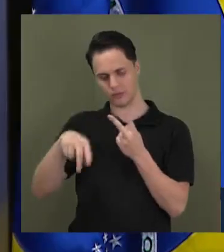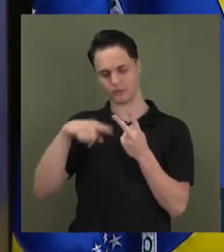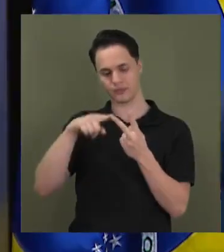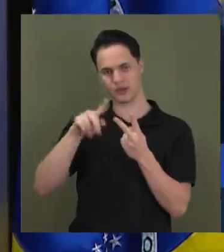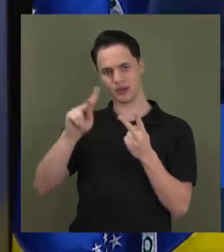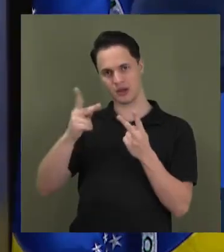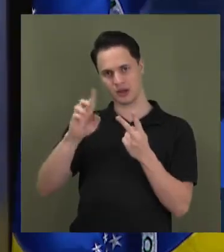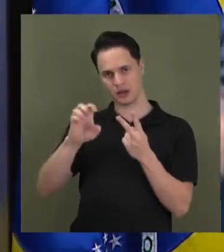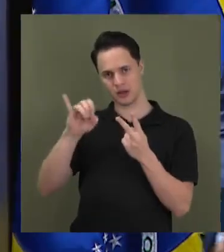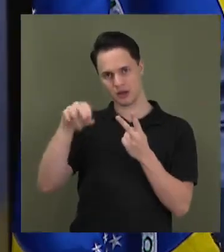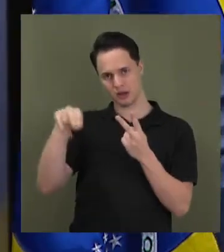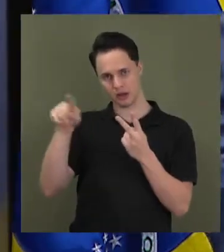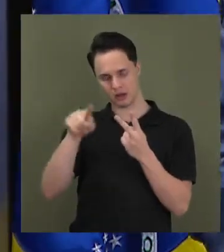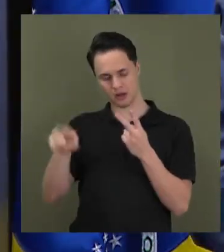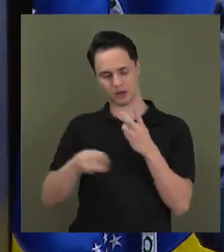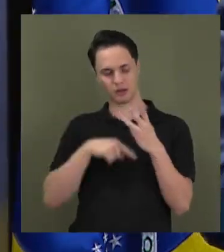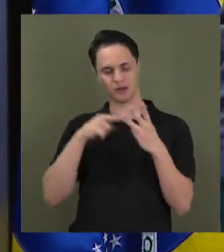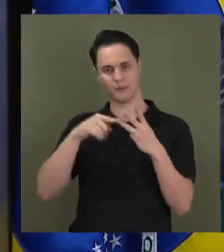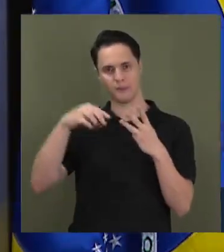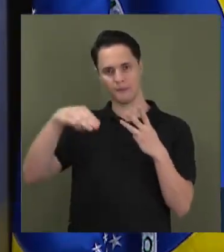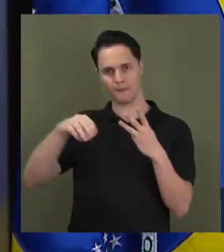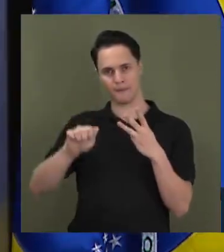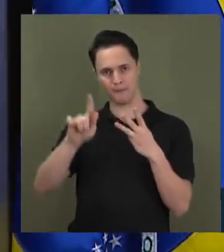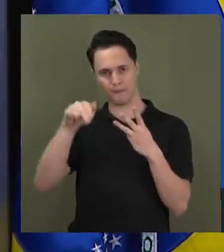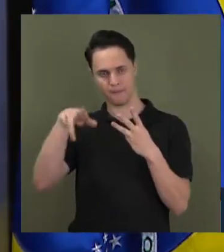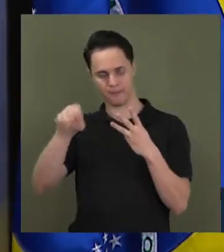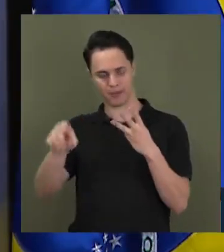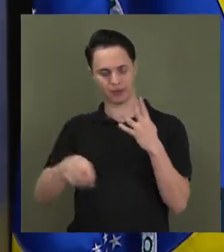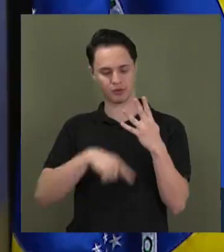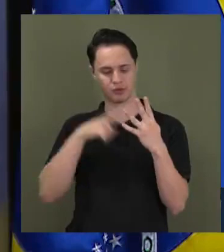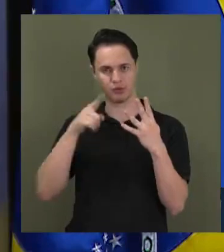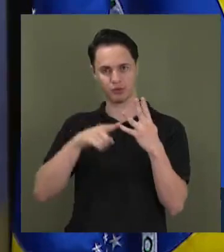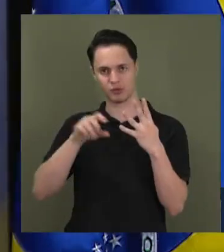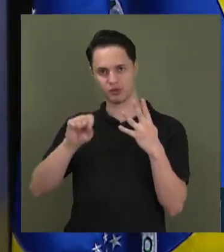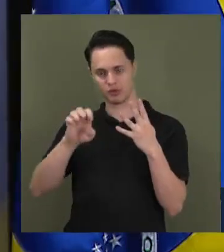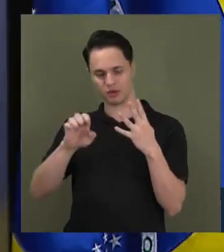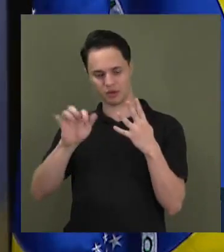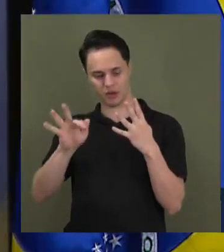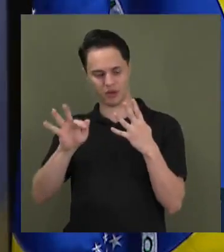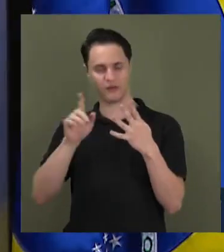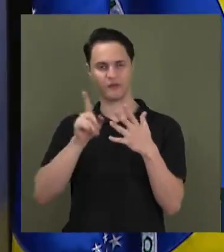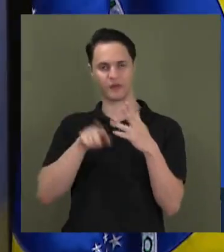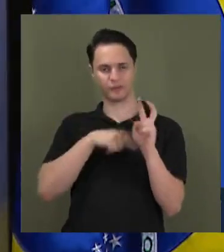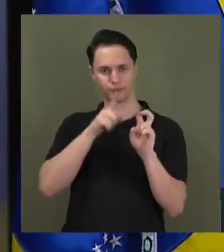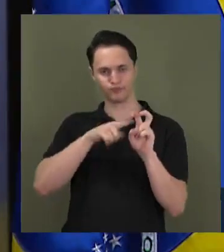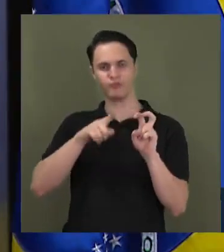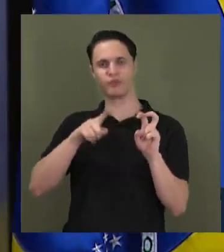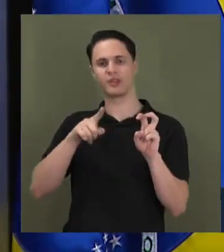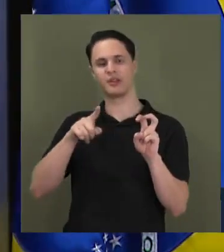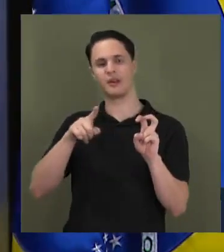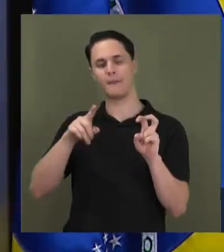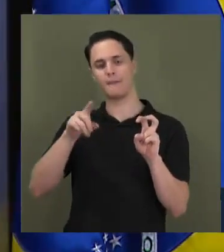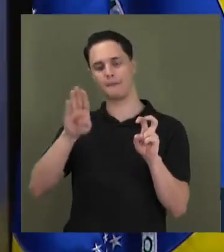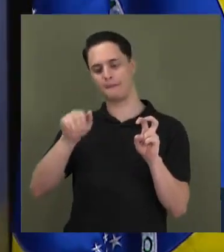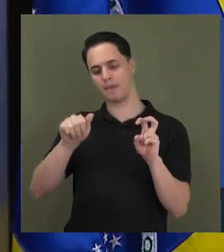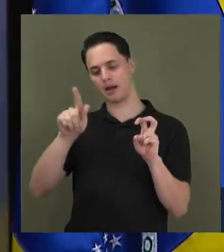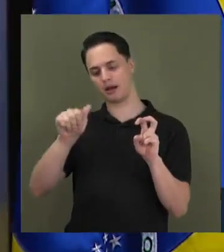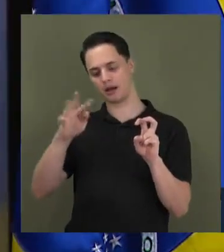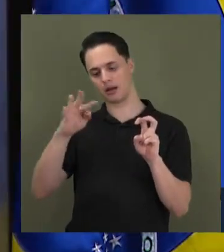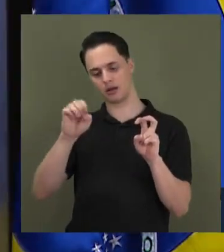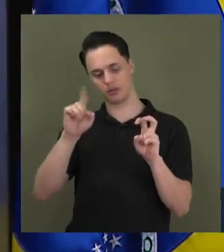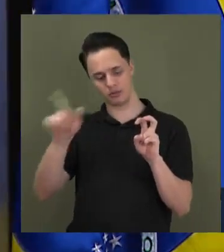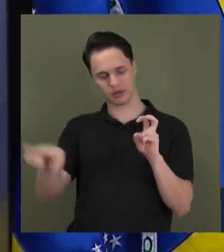Malta, senador Jorge Seife, senador Jaime Bagatoli, senador Isalci Lucas, senador Carlos